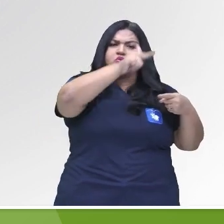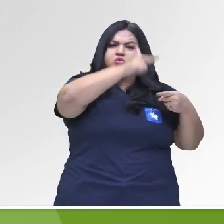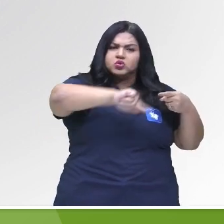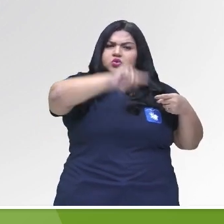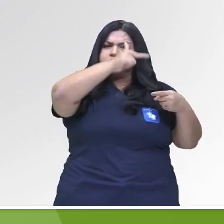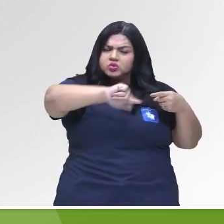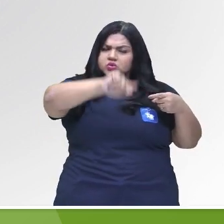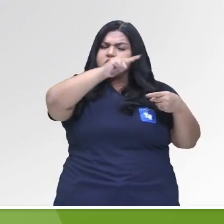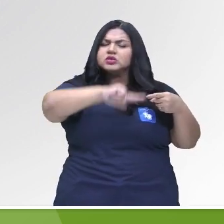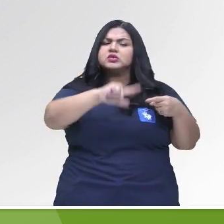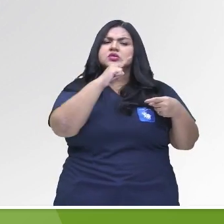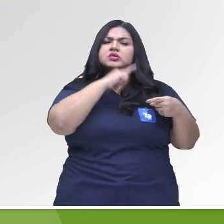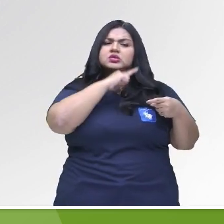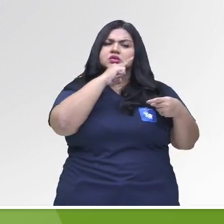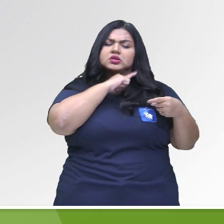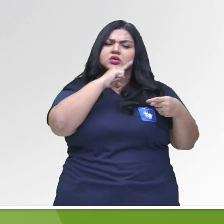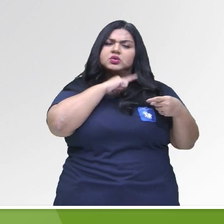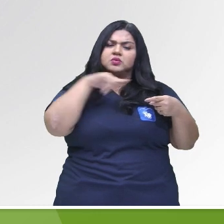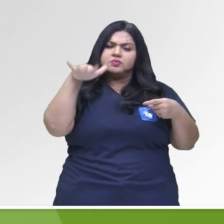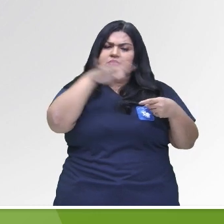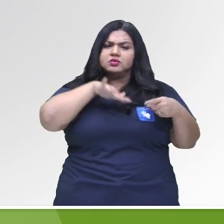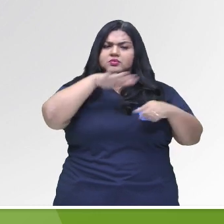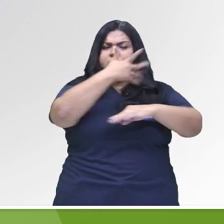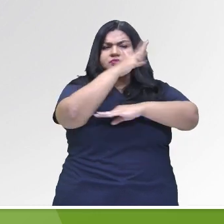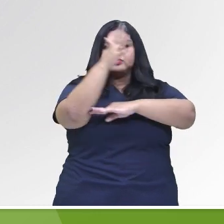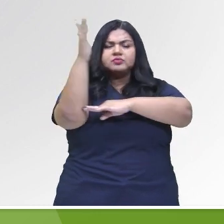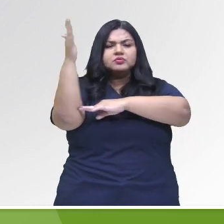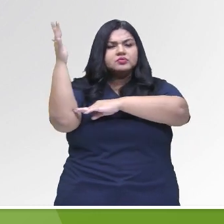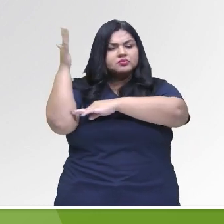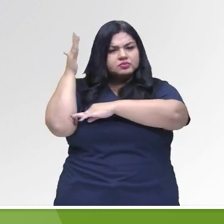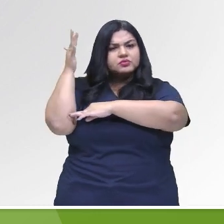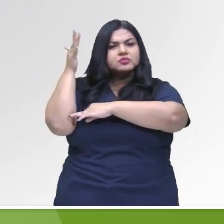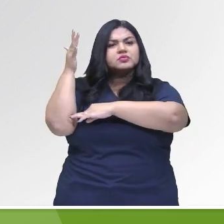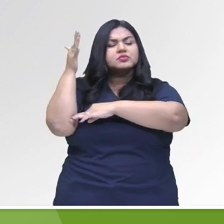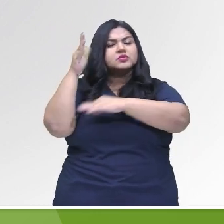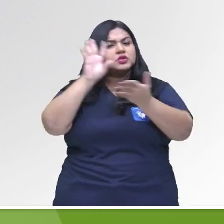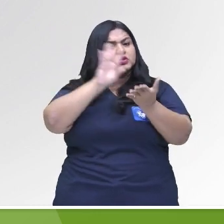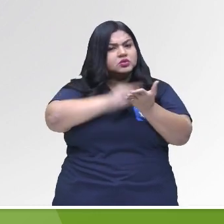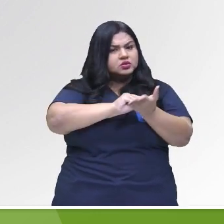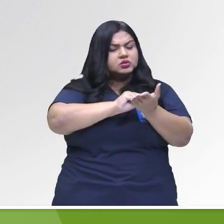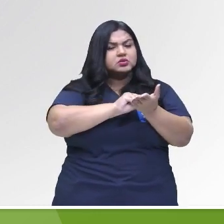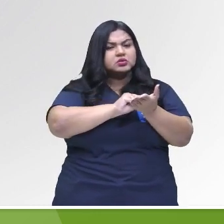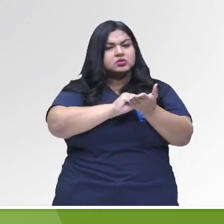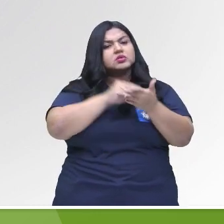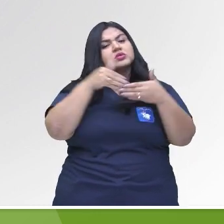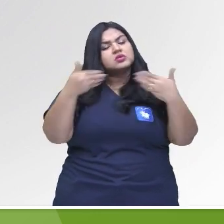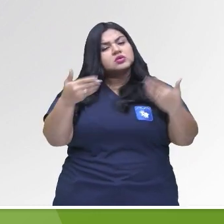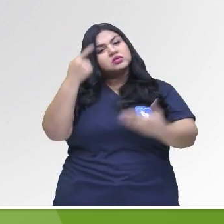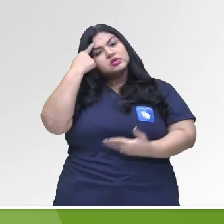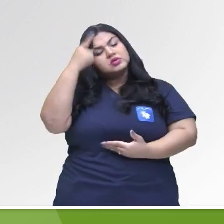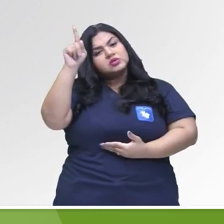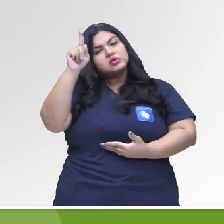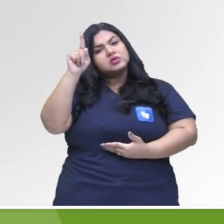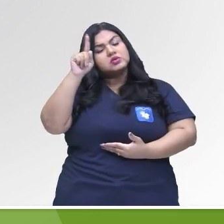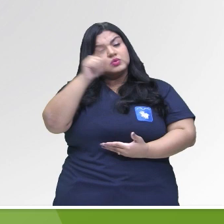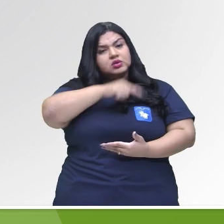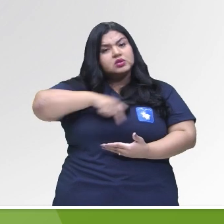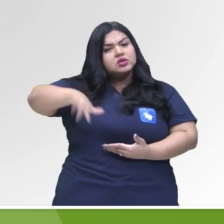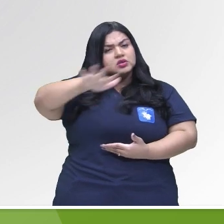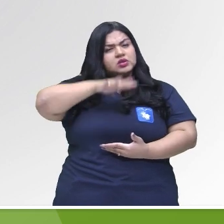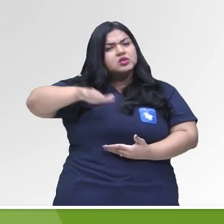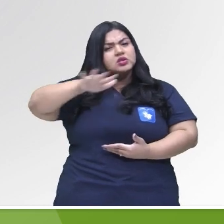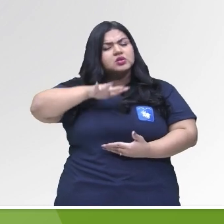tem essa questão ambiental aqui, né, tratada nos polímeros, então a ideia é que ele seja